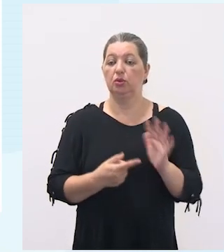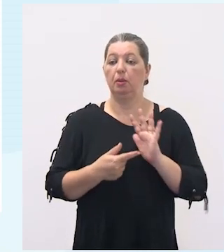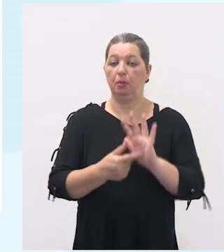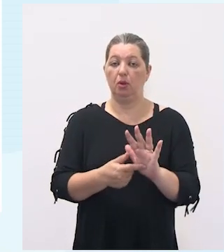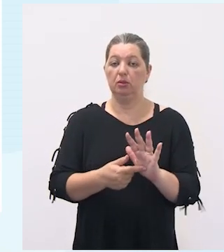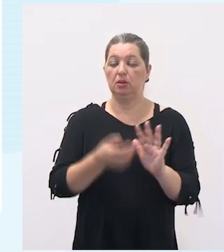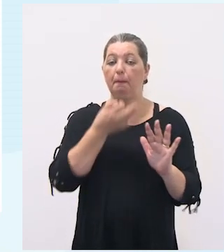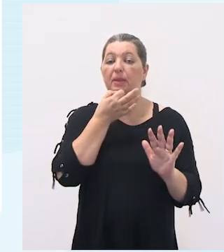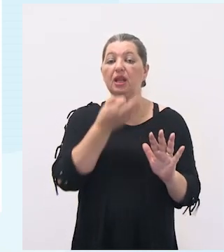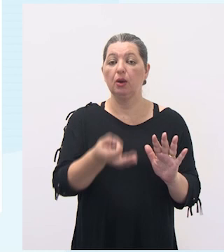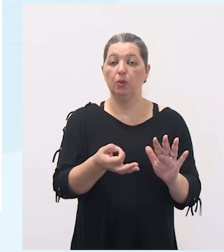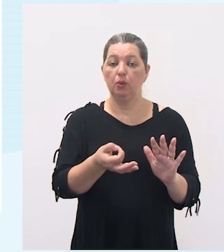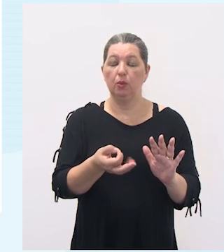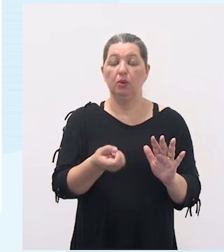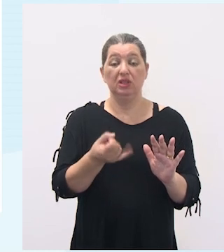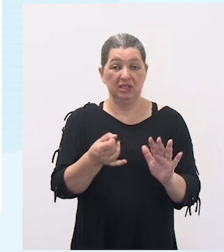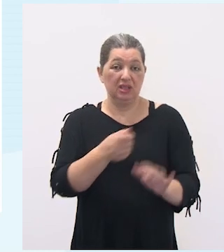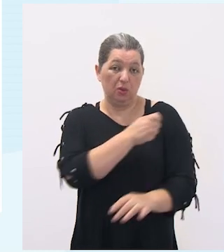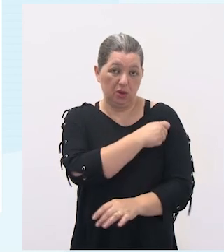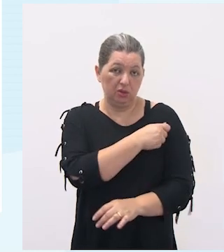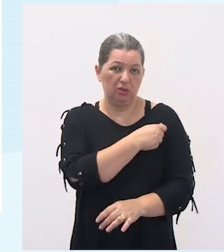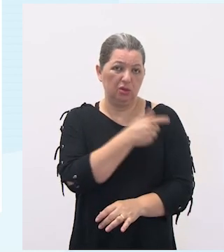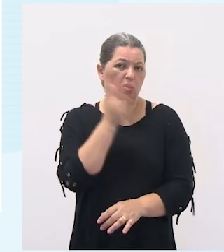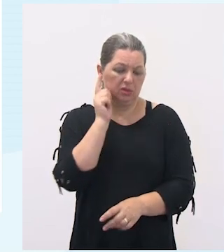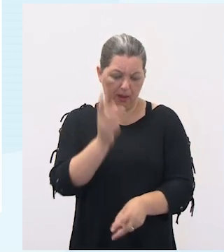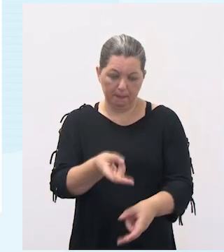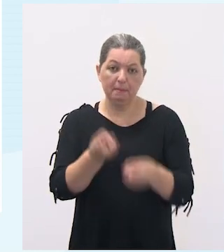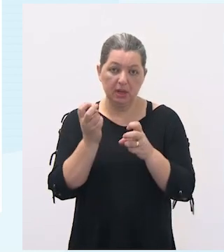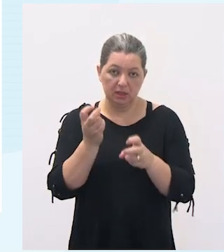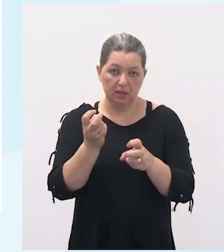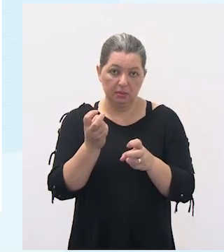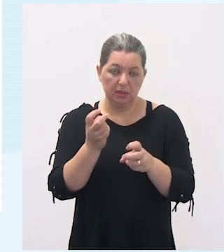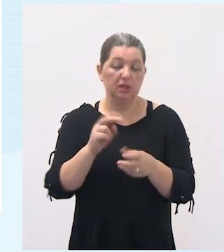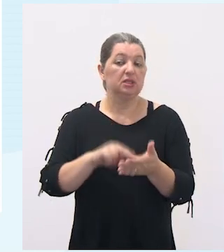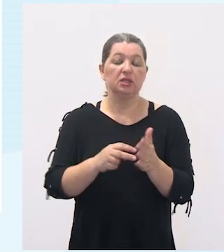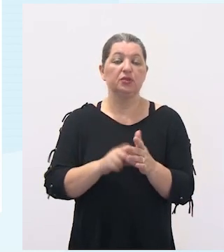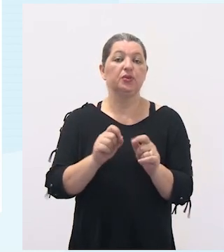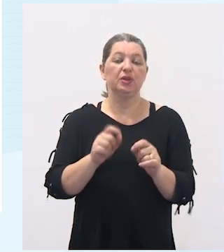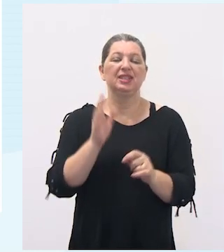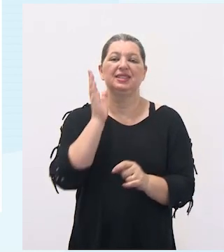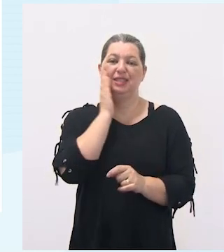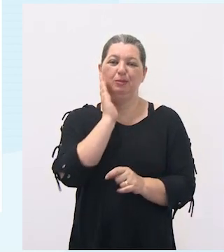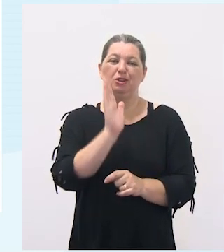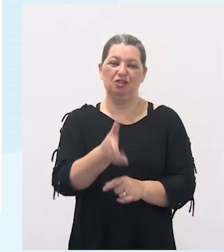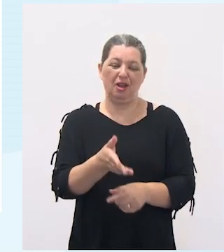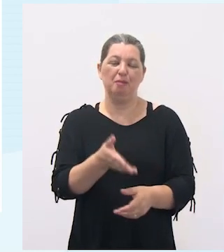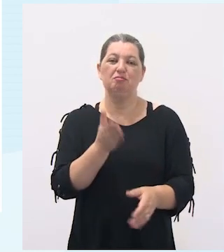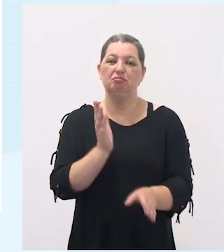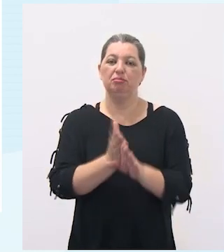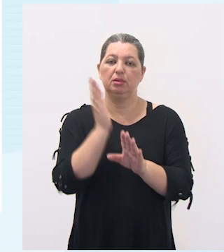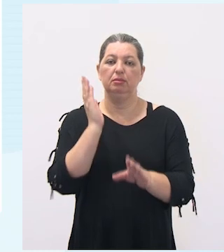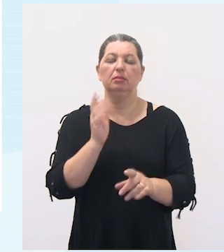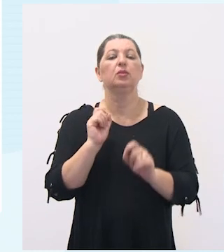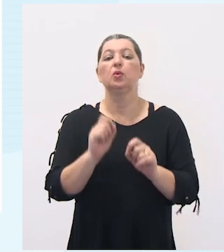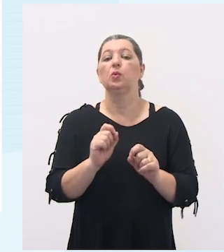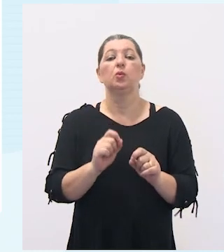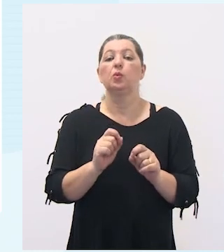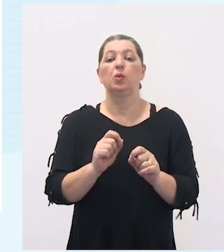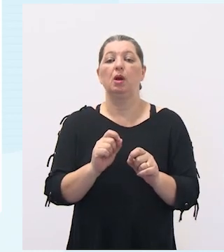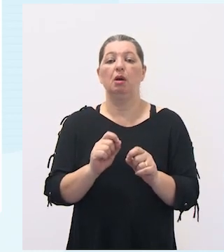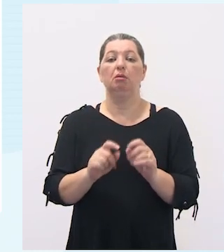apresenta uma opinião. Se o aluno consegue reconhecer, é um aluno que domina essa habilidade. E ele domina essa habilidade em qual